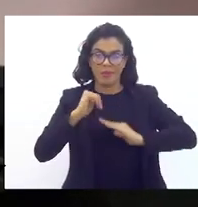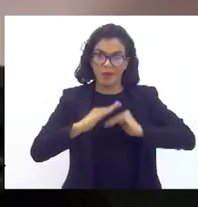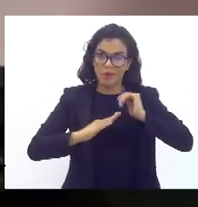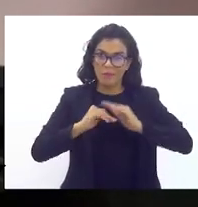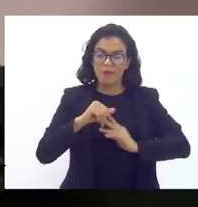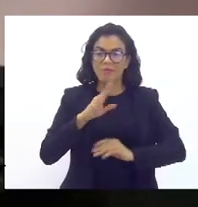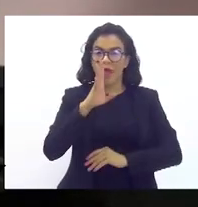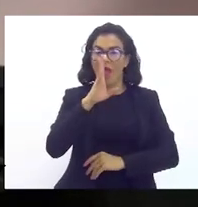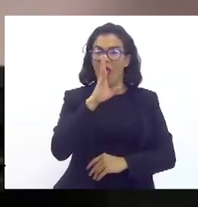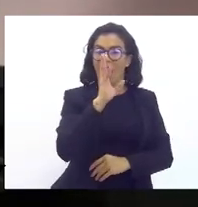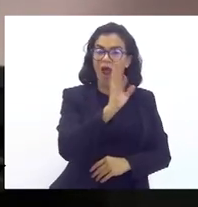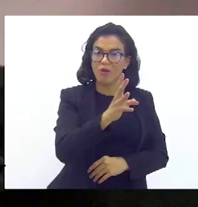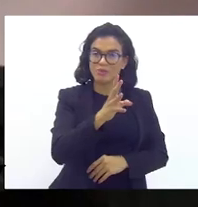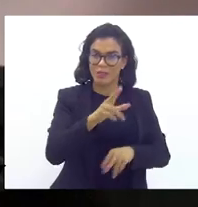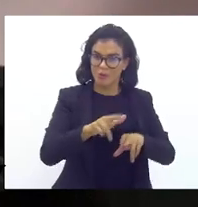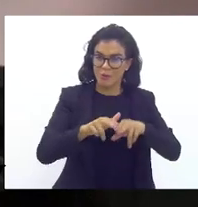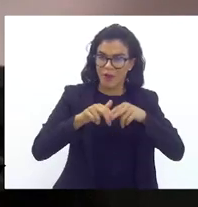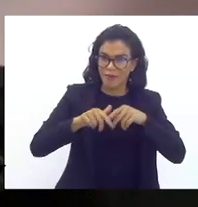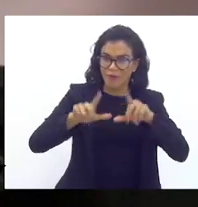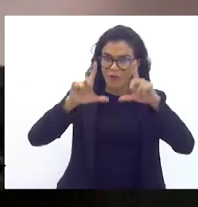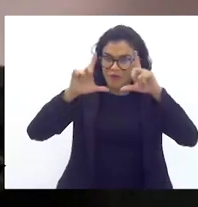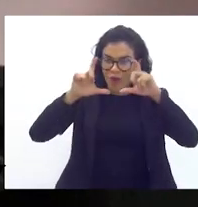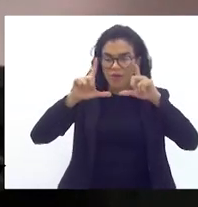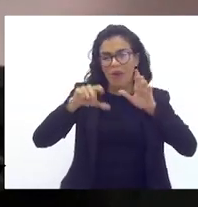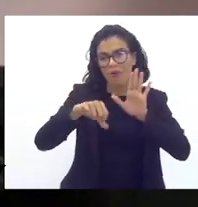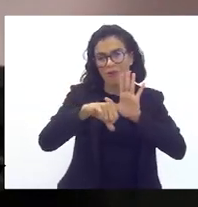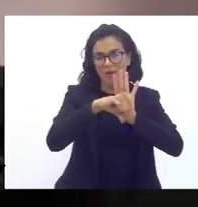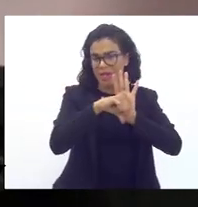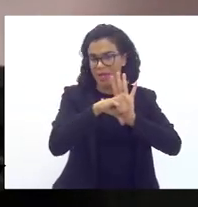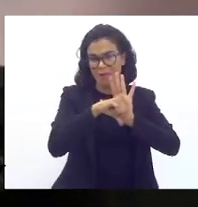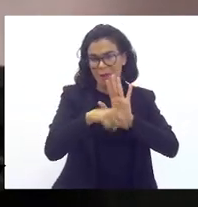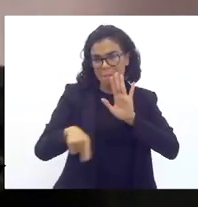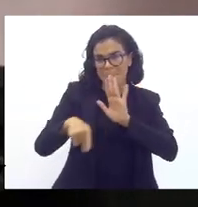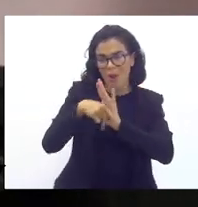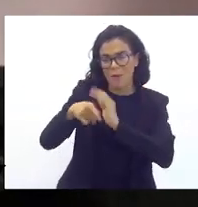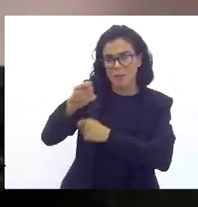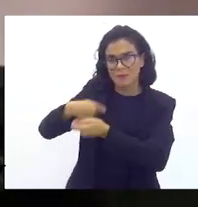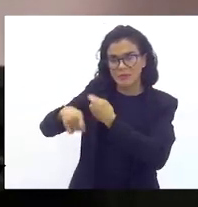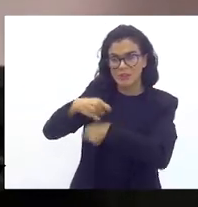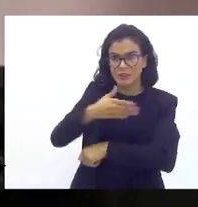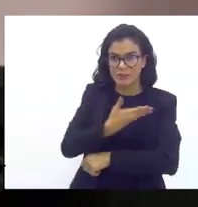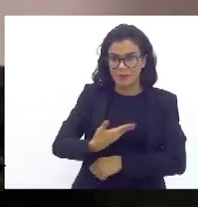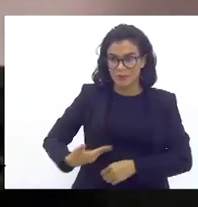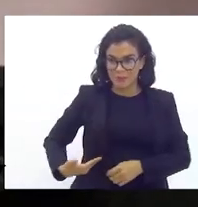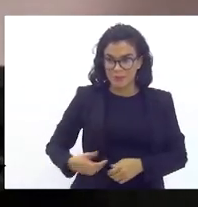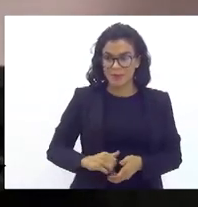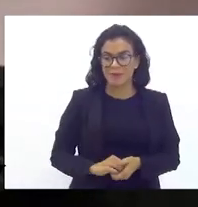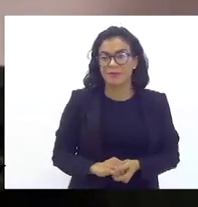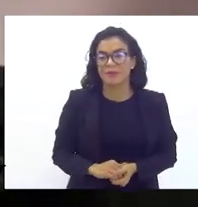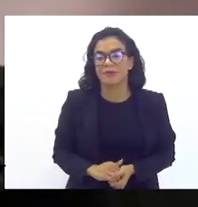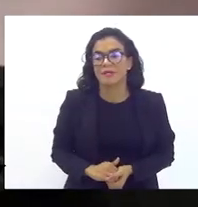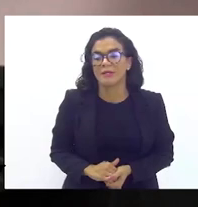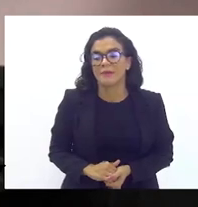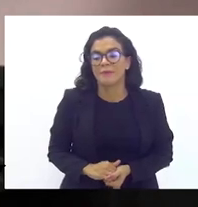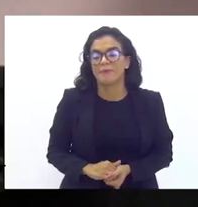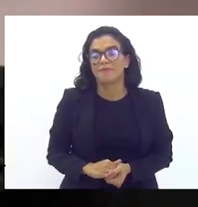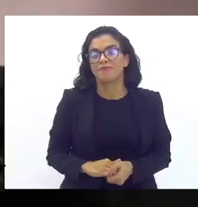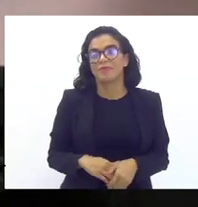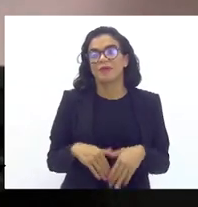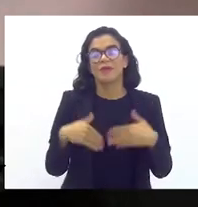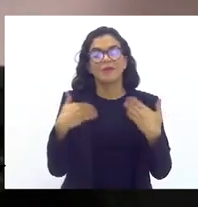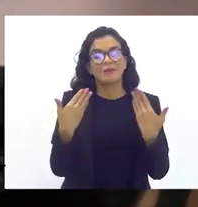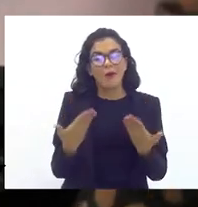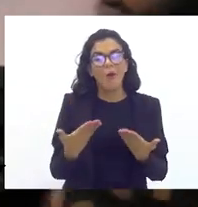acusado por uma foto é um crime da própria administração pública então assim Acho que